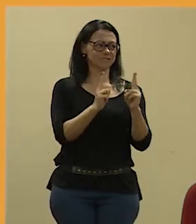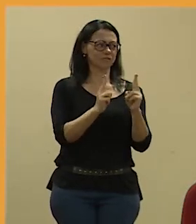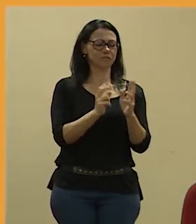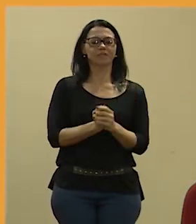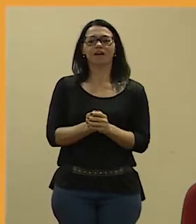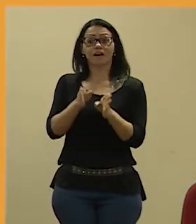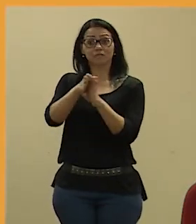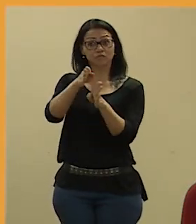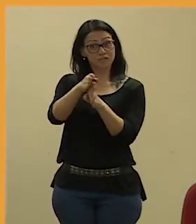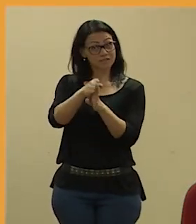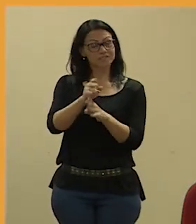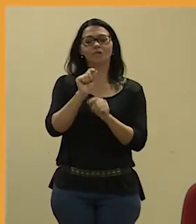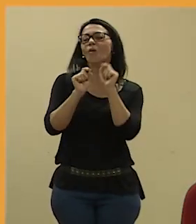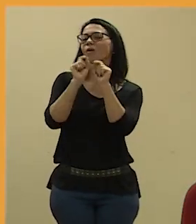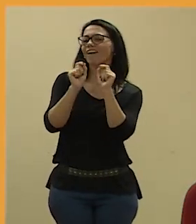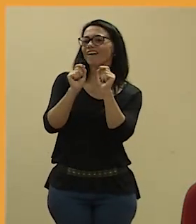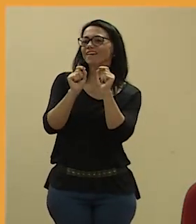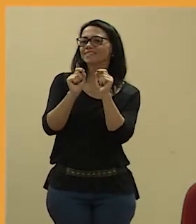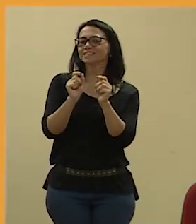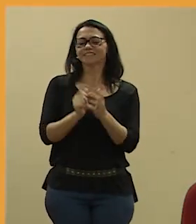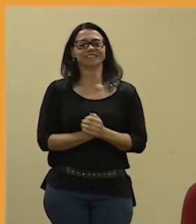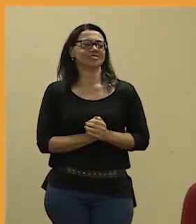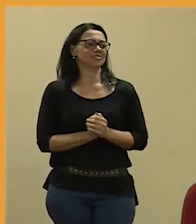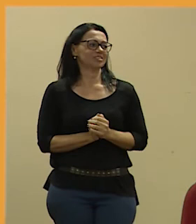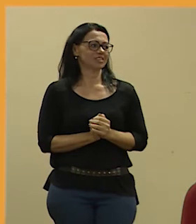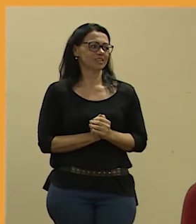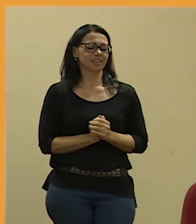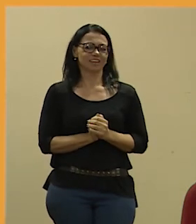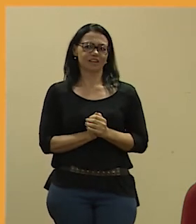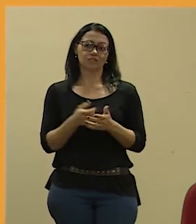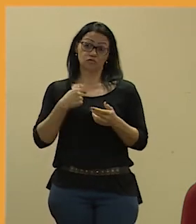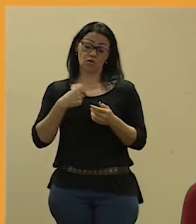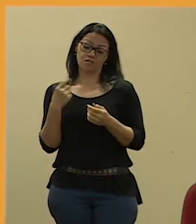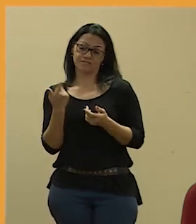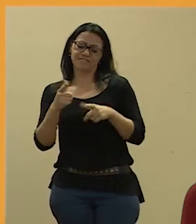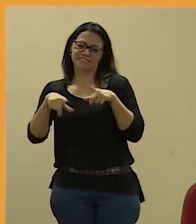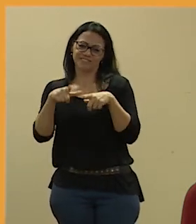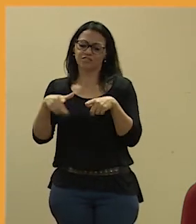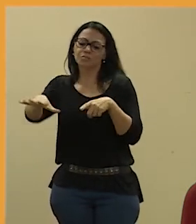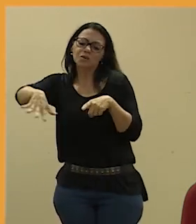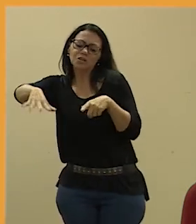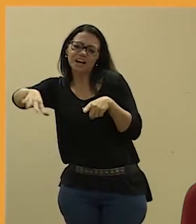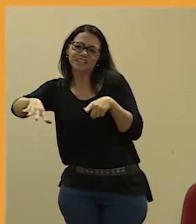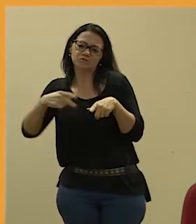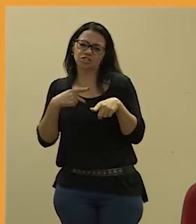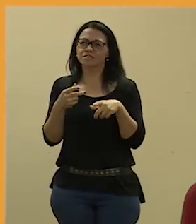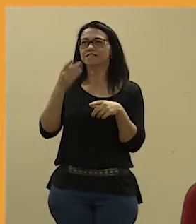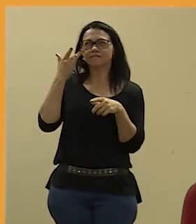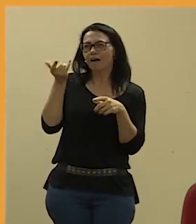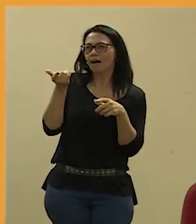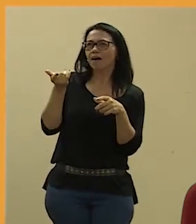é que você fuja ou chamado que fuja dos consagrados né a agente que trabalha com audiovisual a gente vai abrir o adobe premiere que o líder de